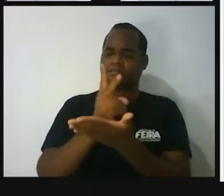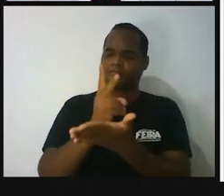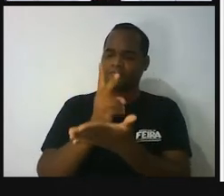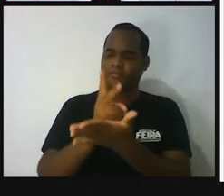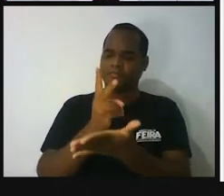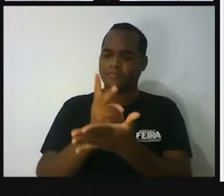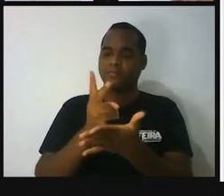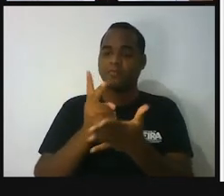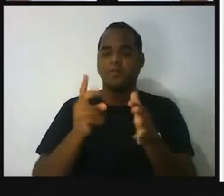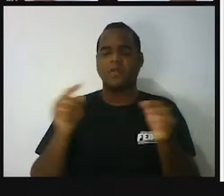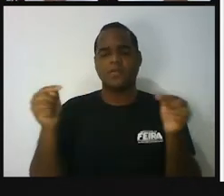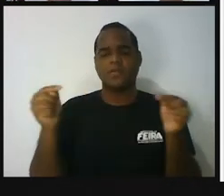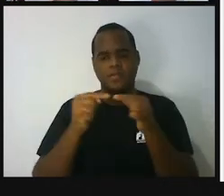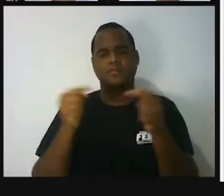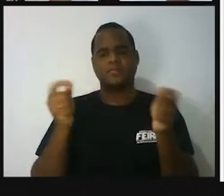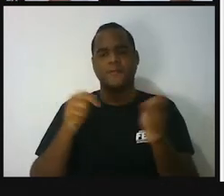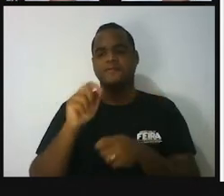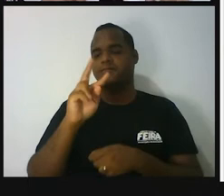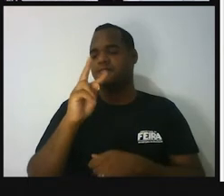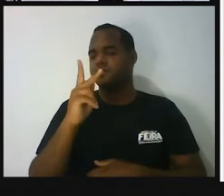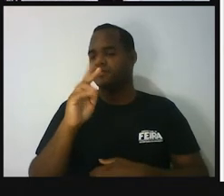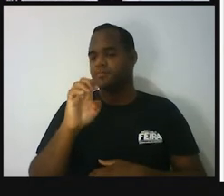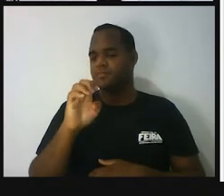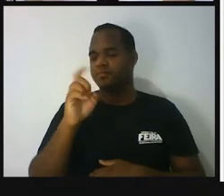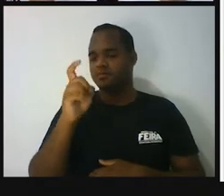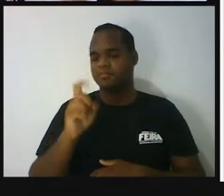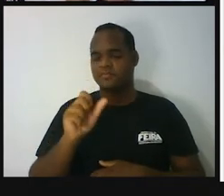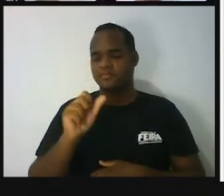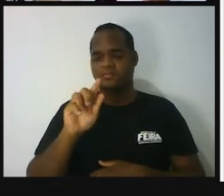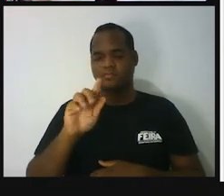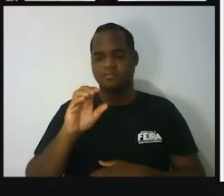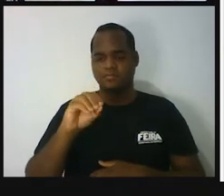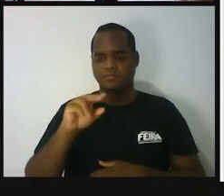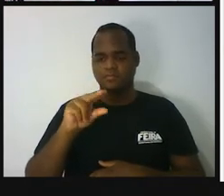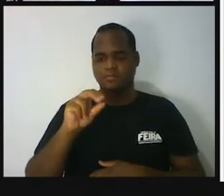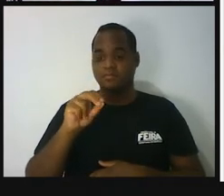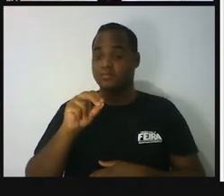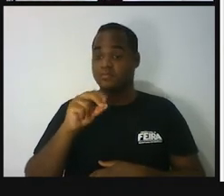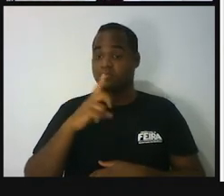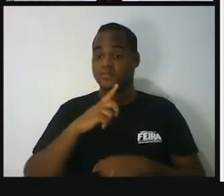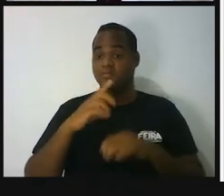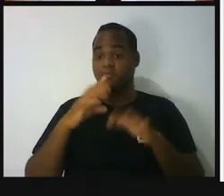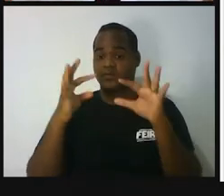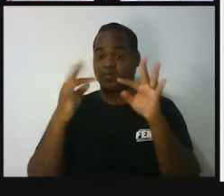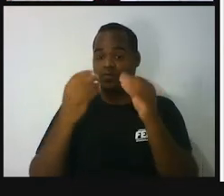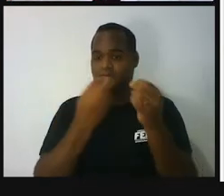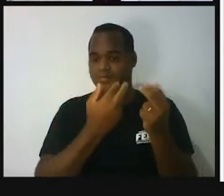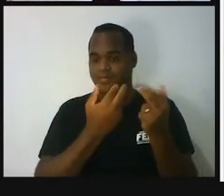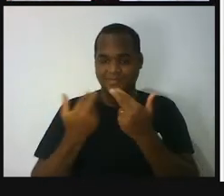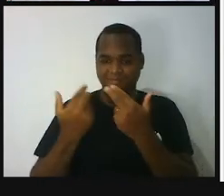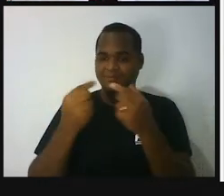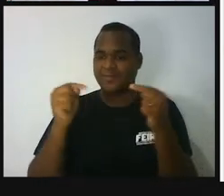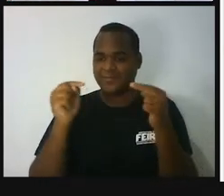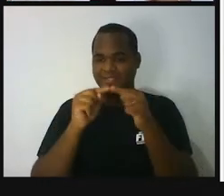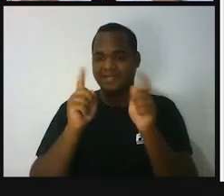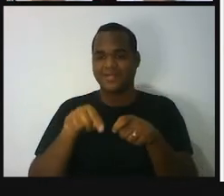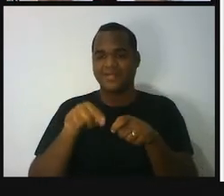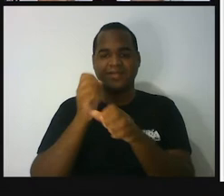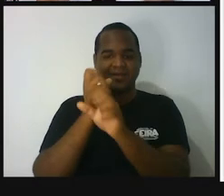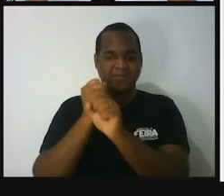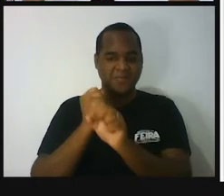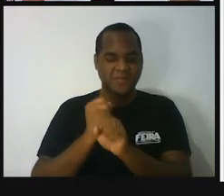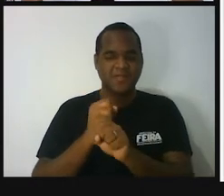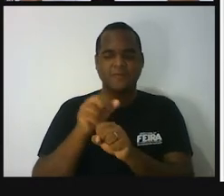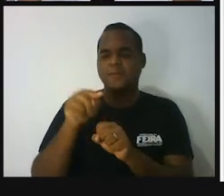esse hexágono. Quando você medir os lados, todos os lados precisam ter a mesma medida. E